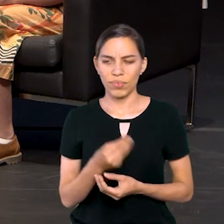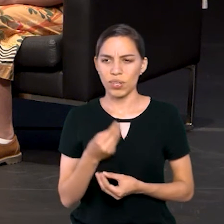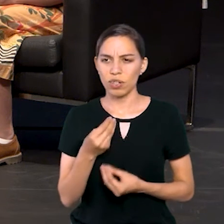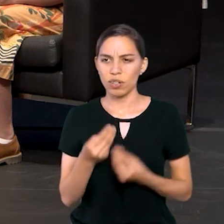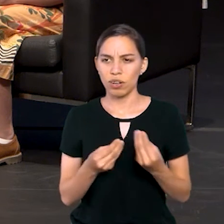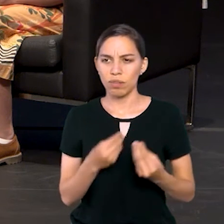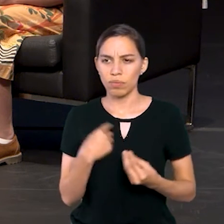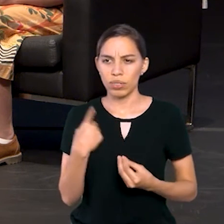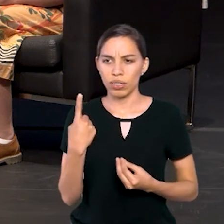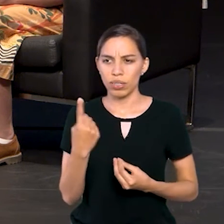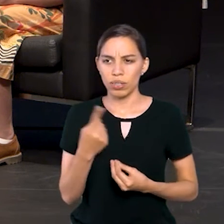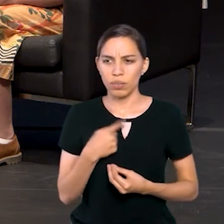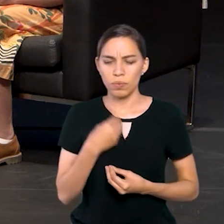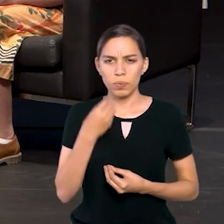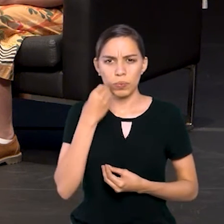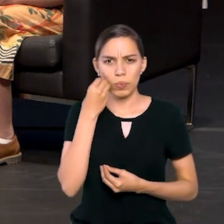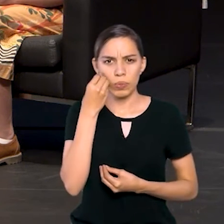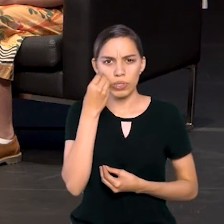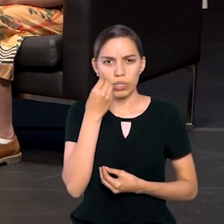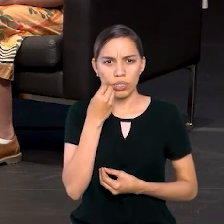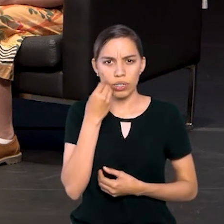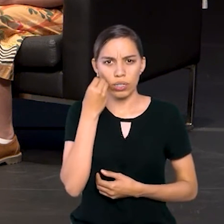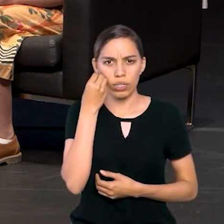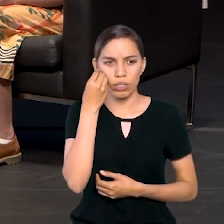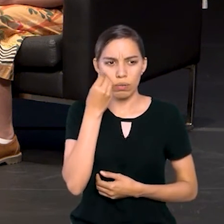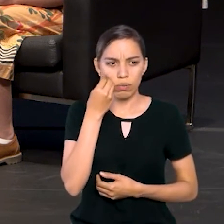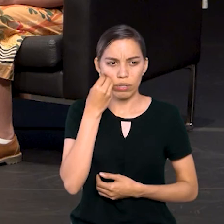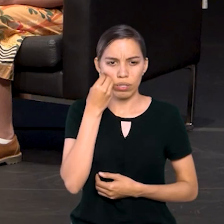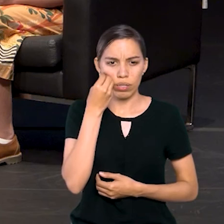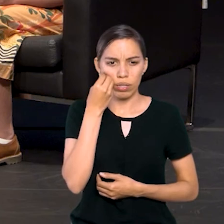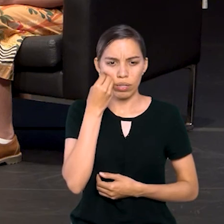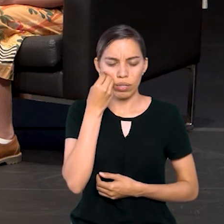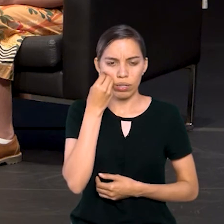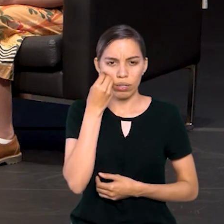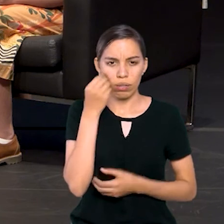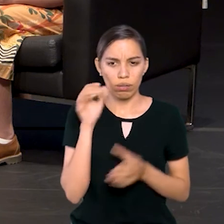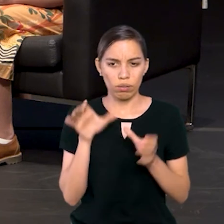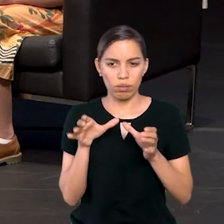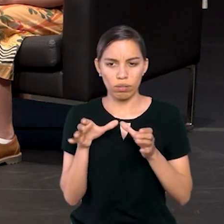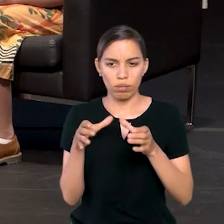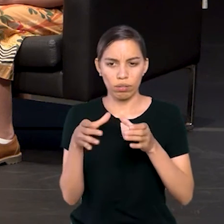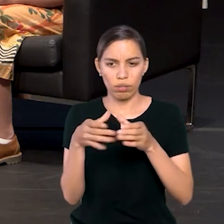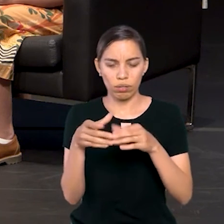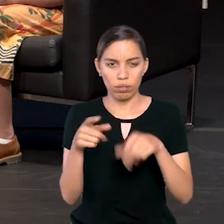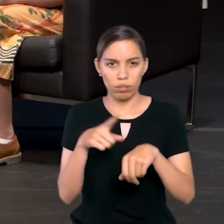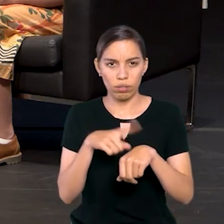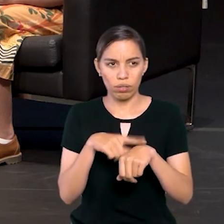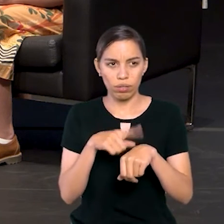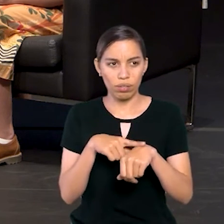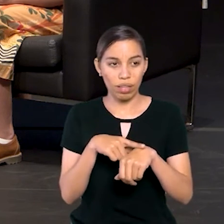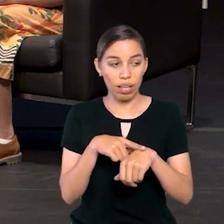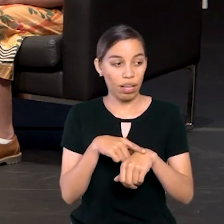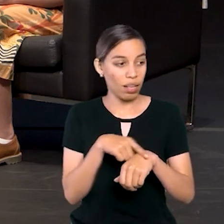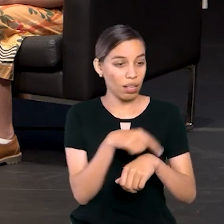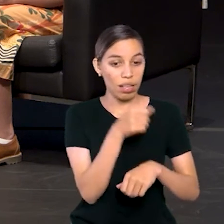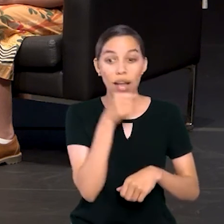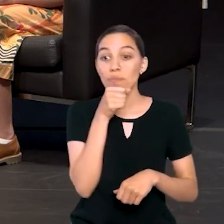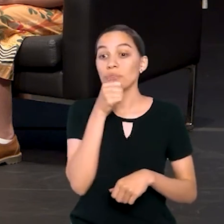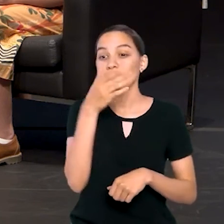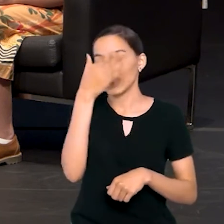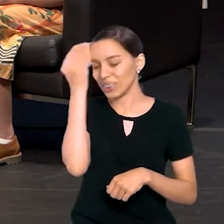como que nós estamos experimentando essa comunidade temporária? O microfone.